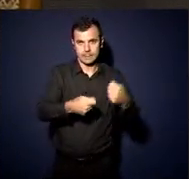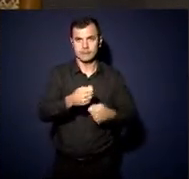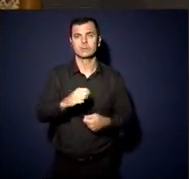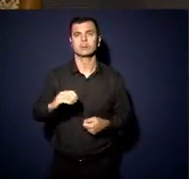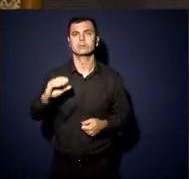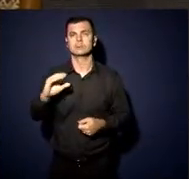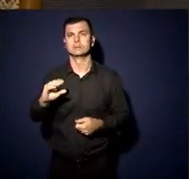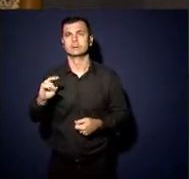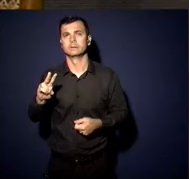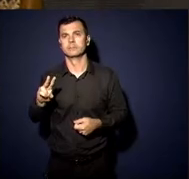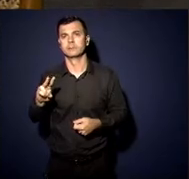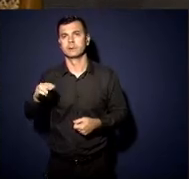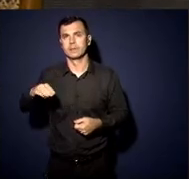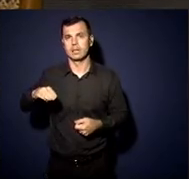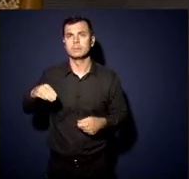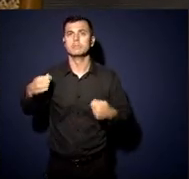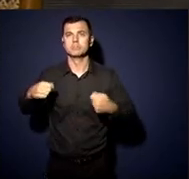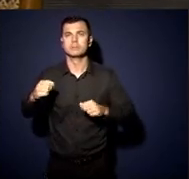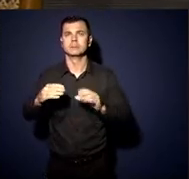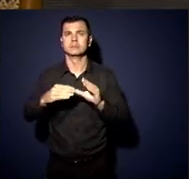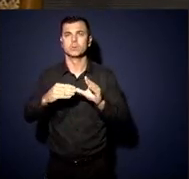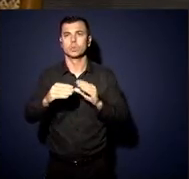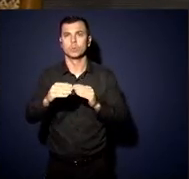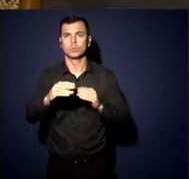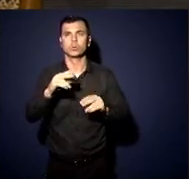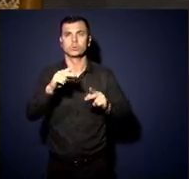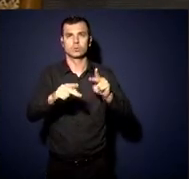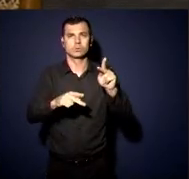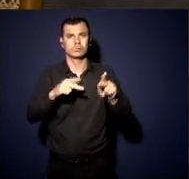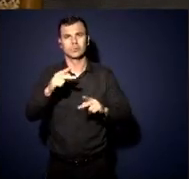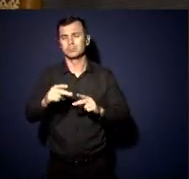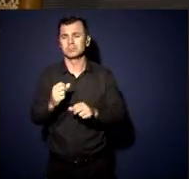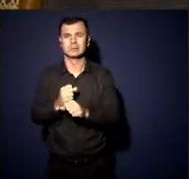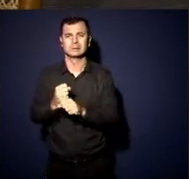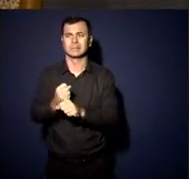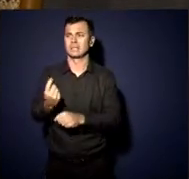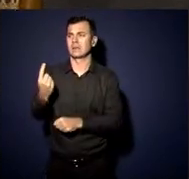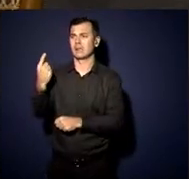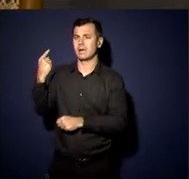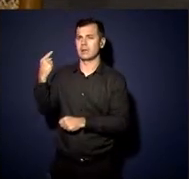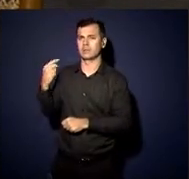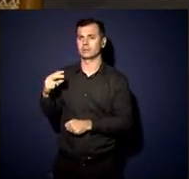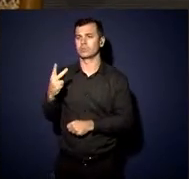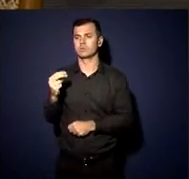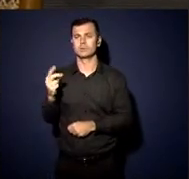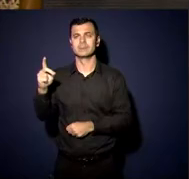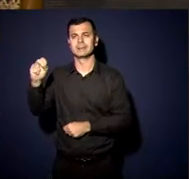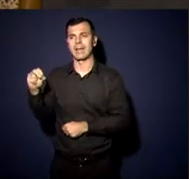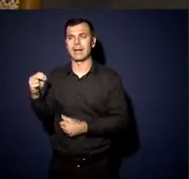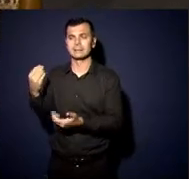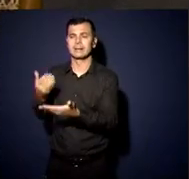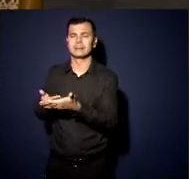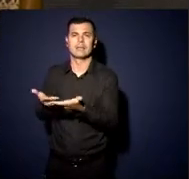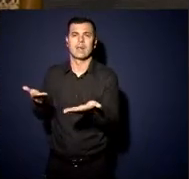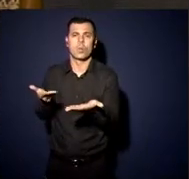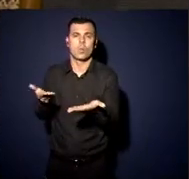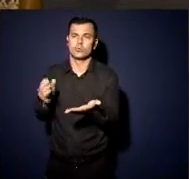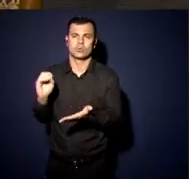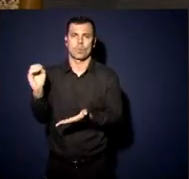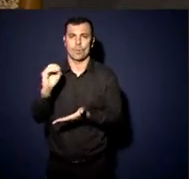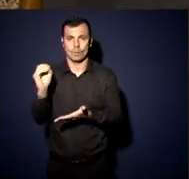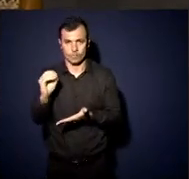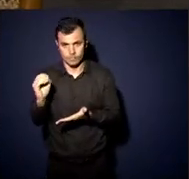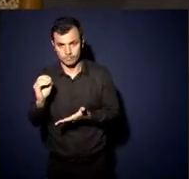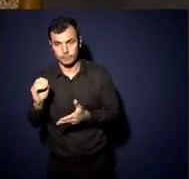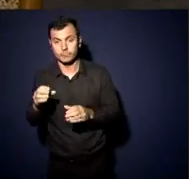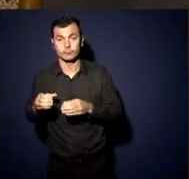precisa urgentemente de um concurso público a cvm não tem um concurso público desde 2010 a nossa autarquia ela hoje ela